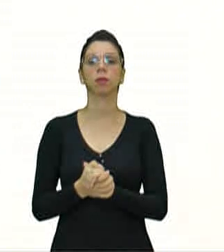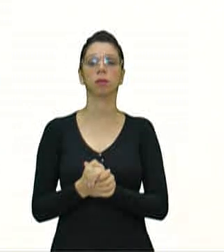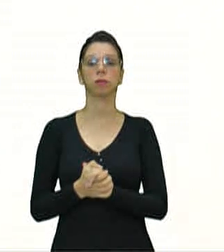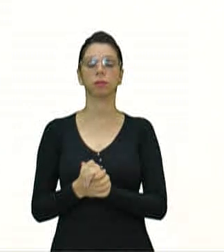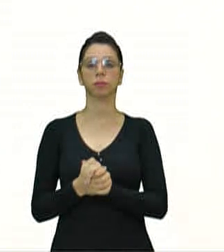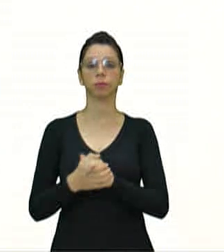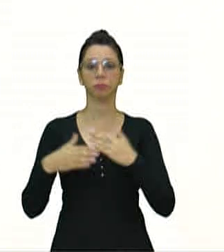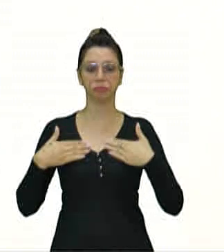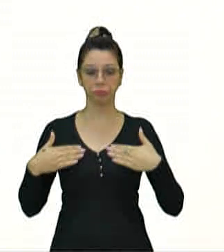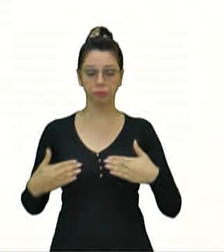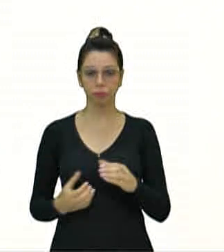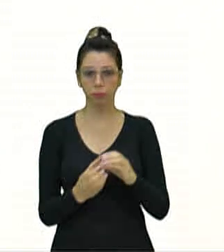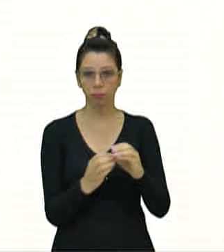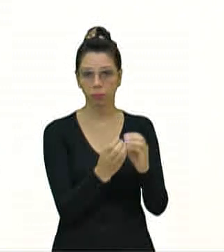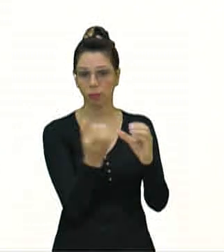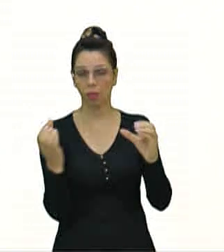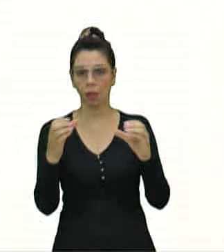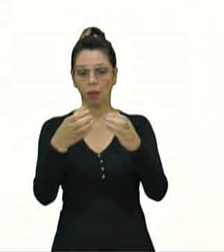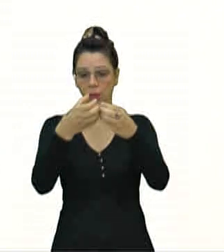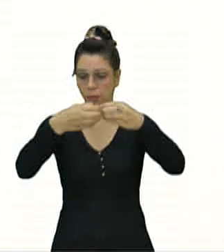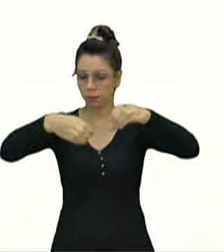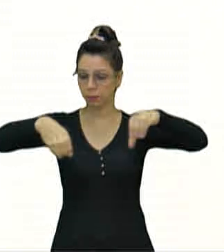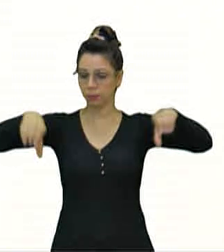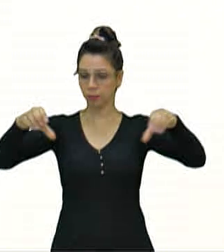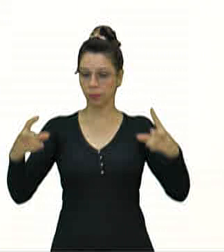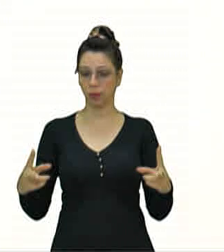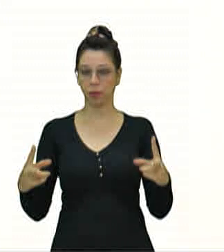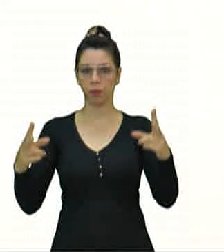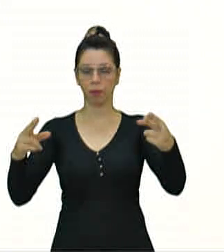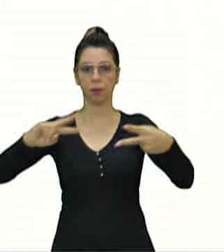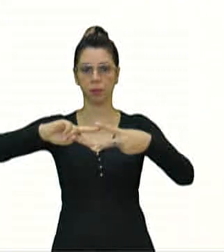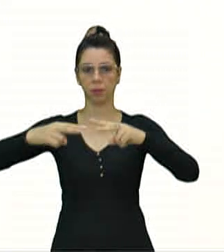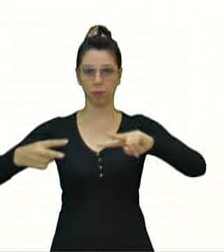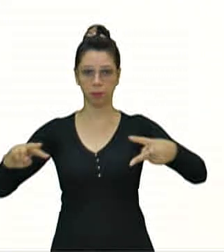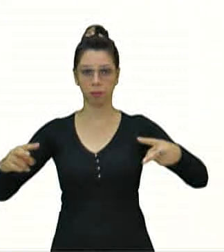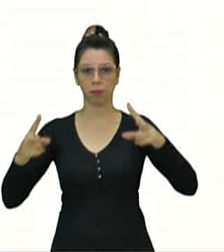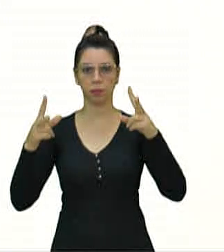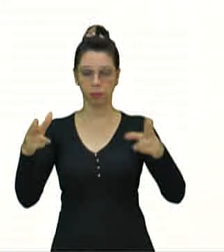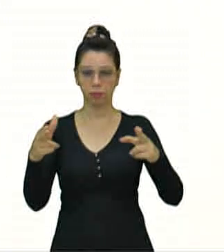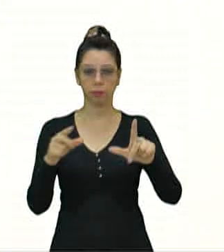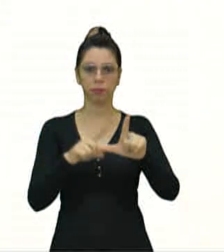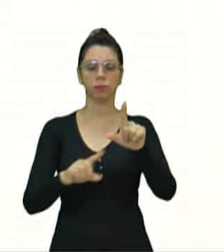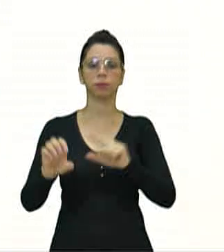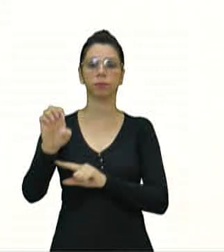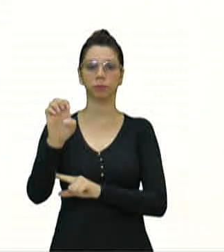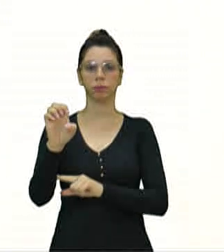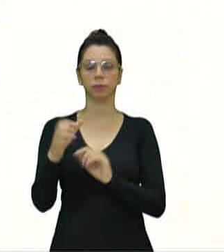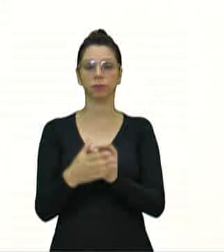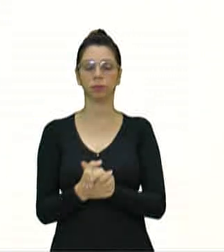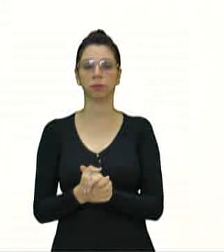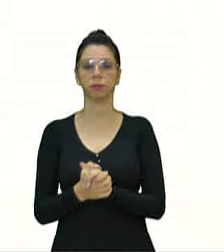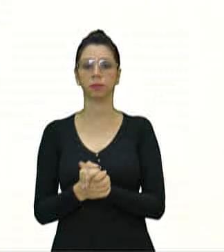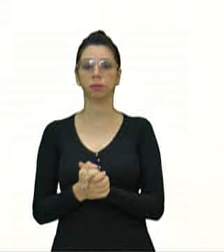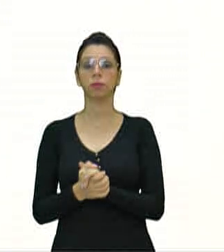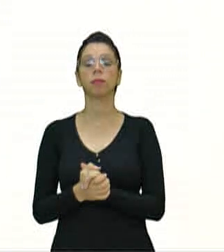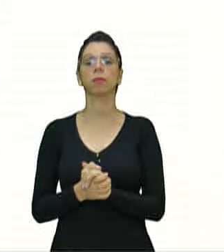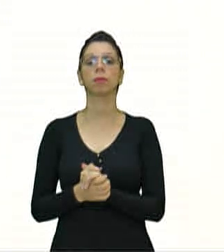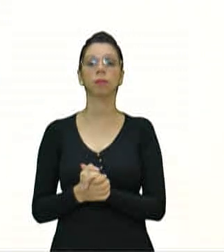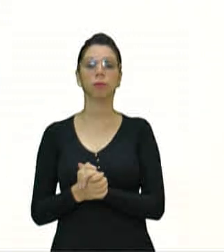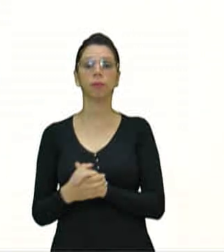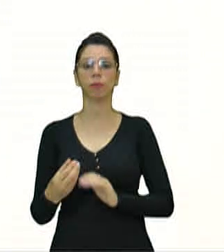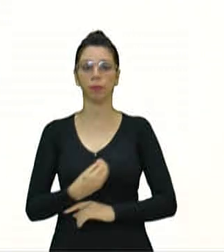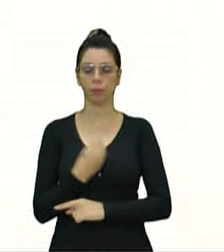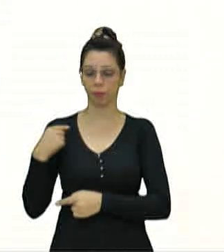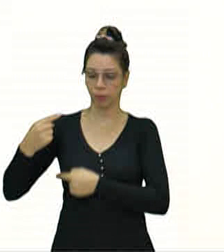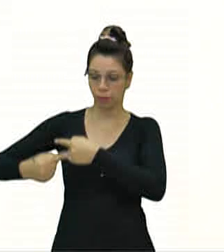do corpo do indivíduo e se destacam do mesmo mantendo as suas informações genéticas. E letra E, a reprodução assexuada permite